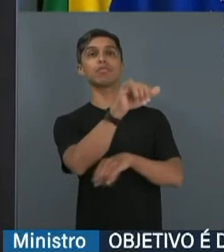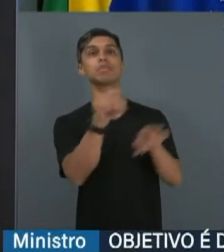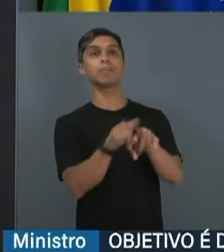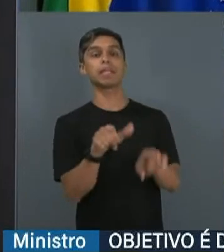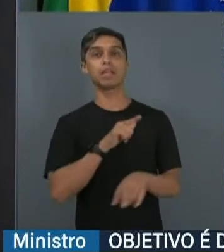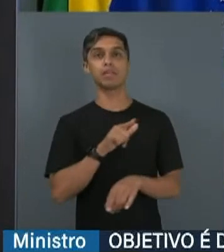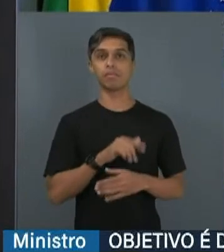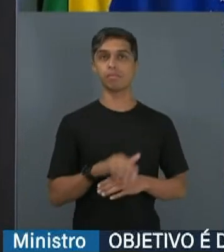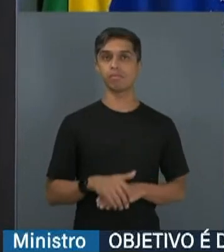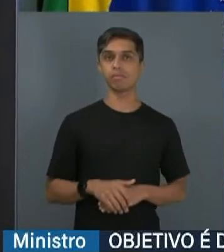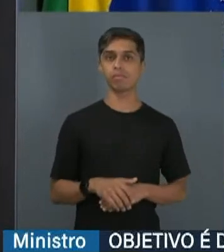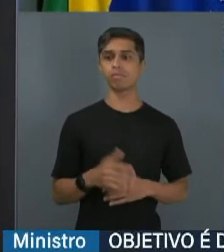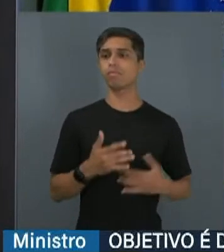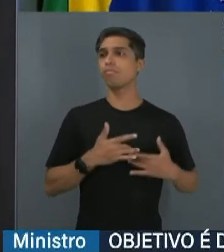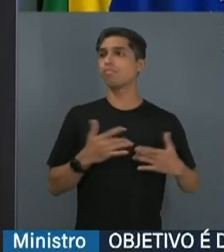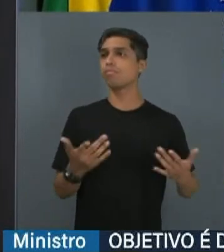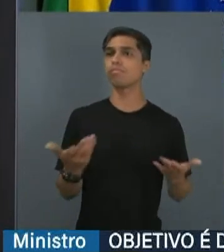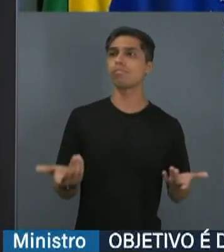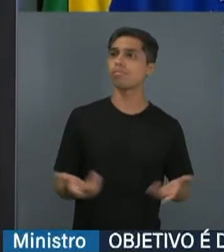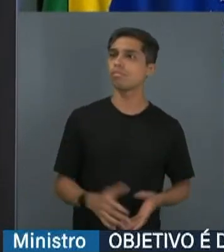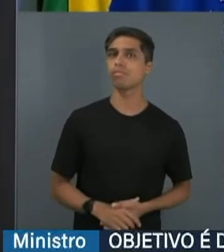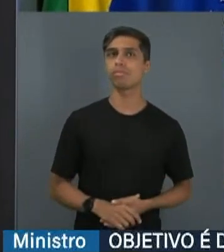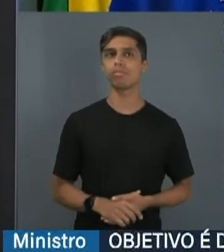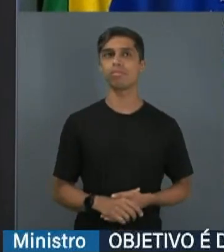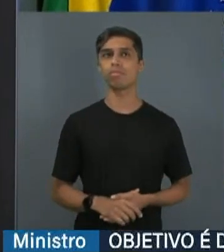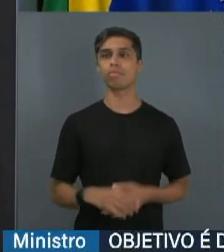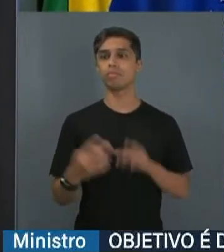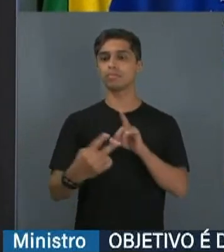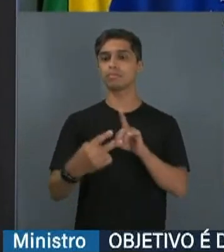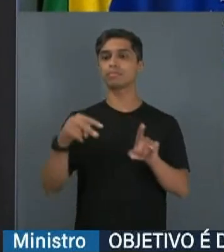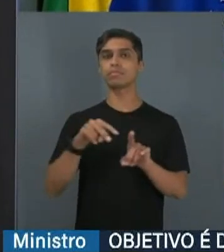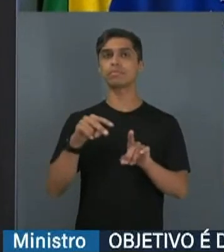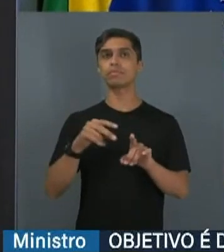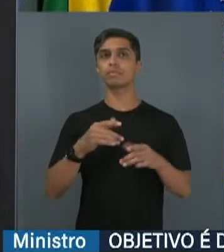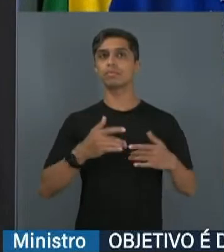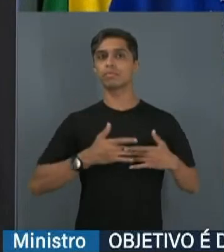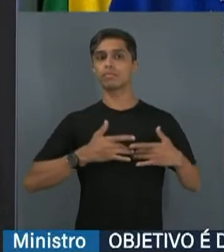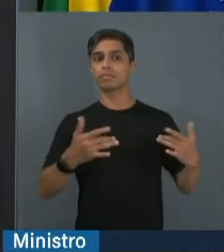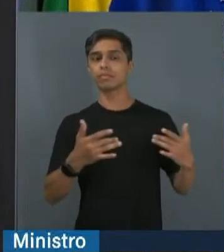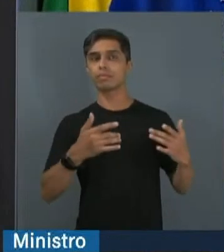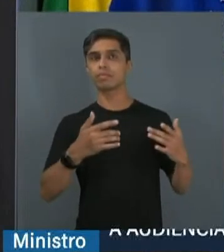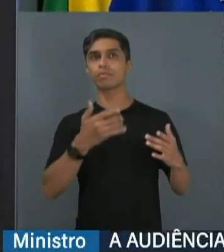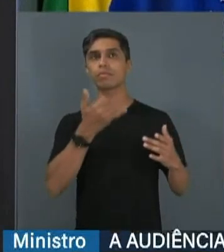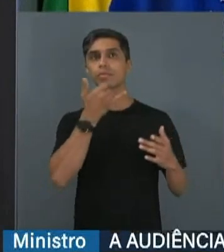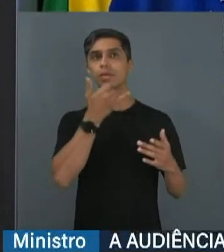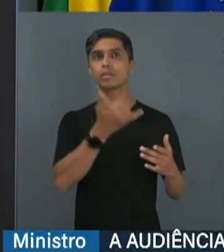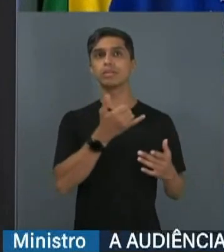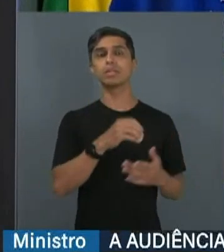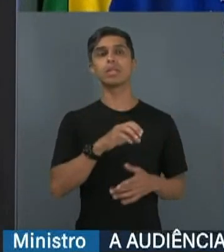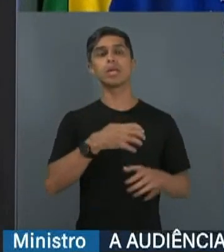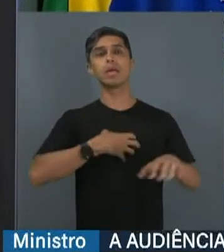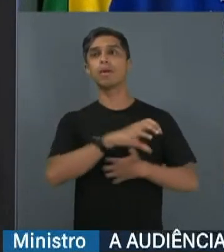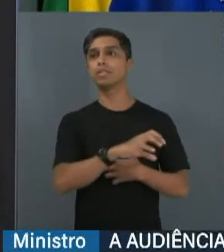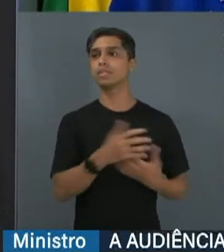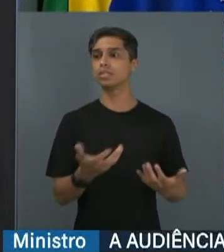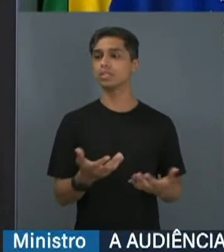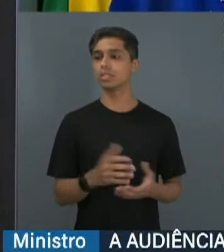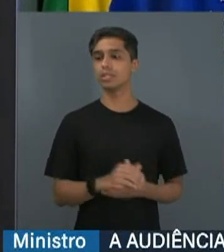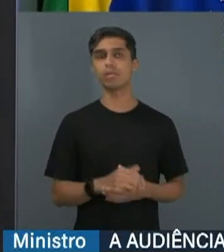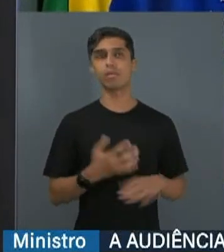Cadê a compaixão? Cadê um olhar com empatia? Usam tanto essa palavra empatia. Cadê o